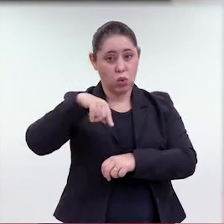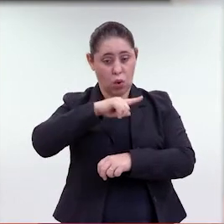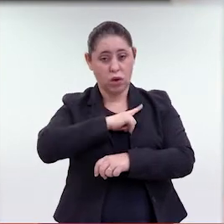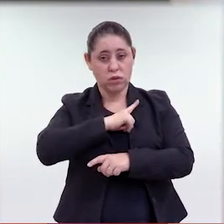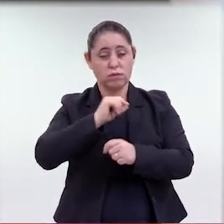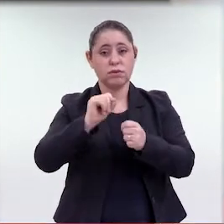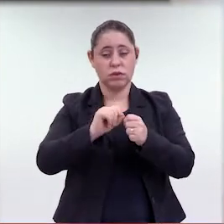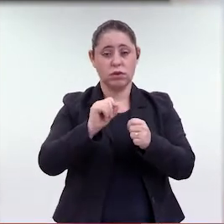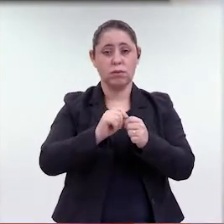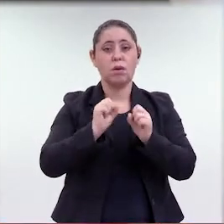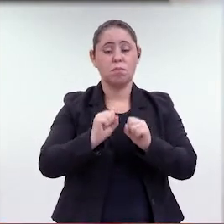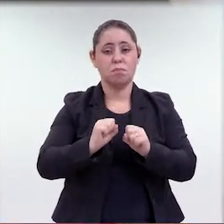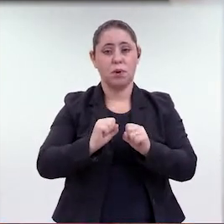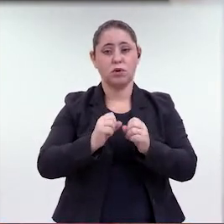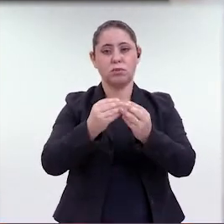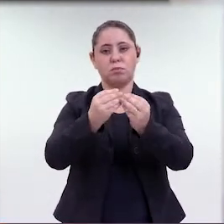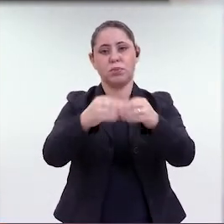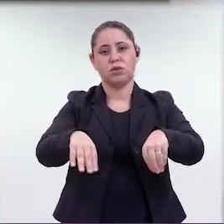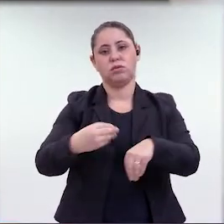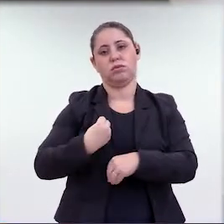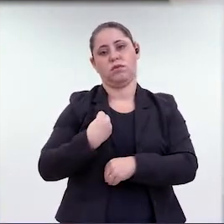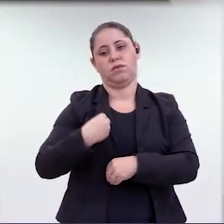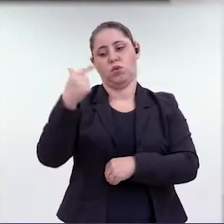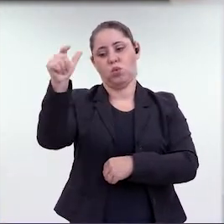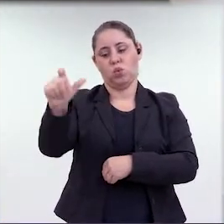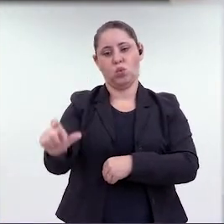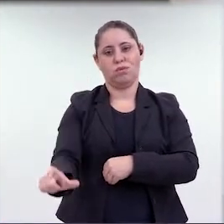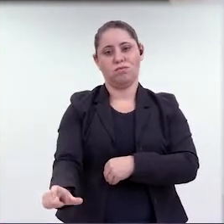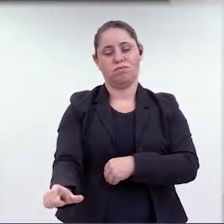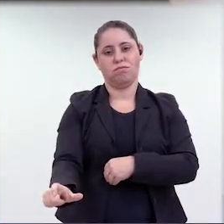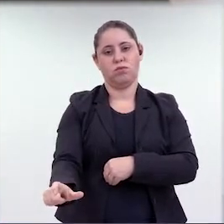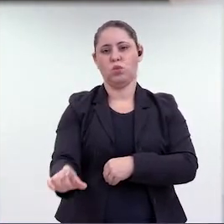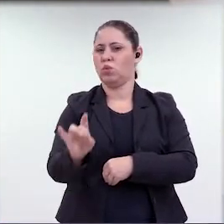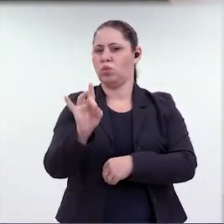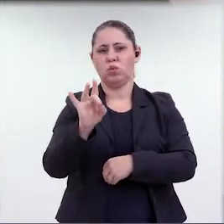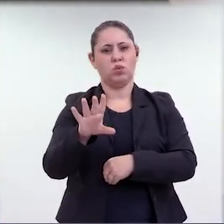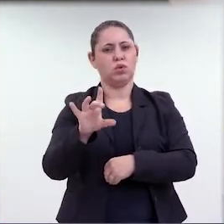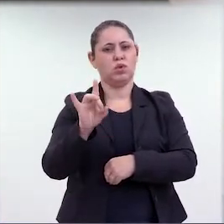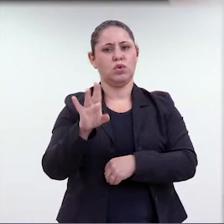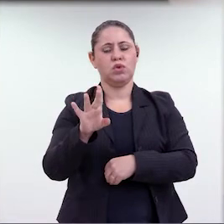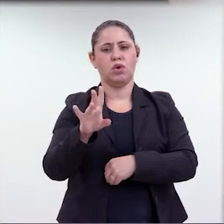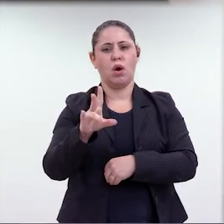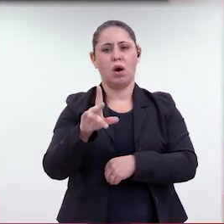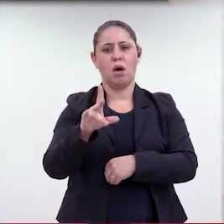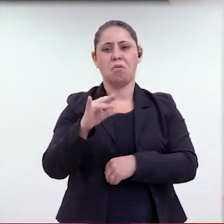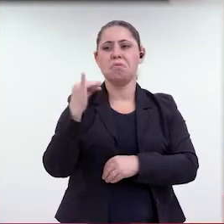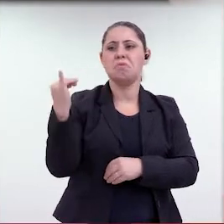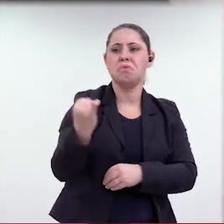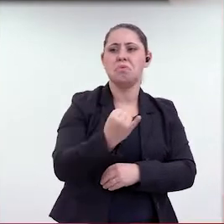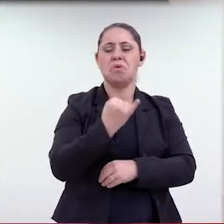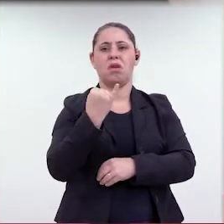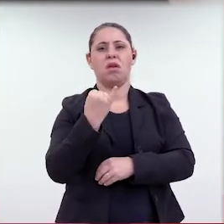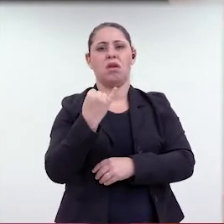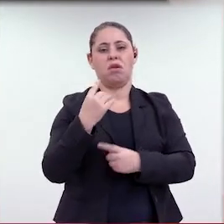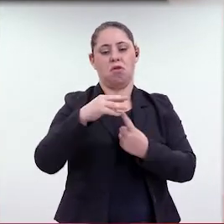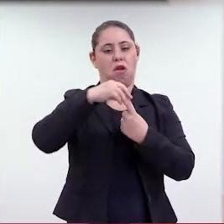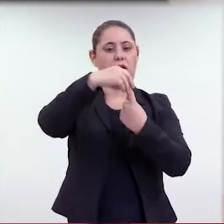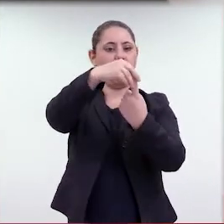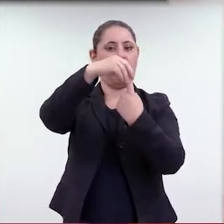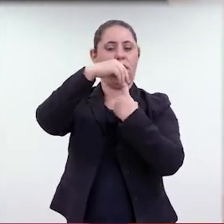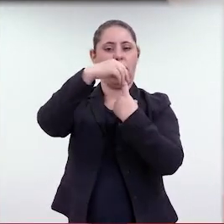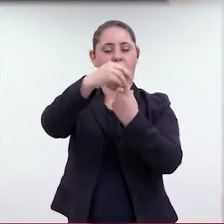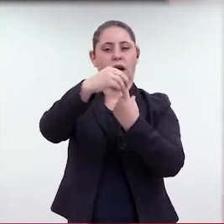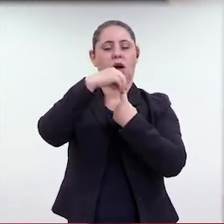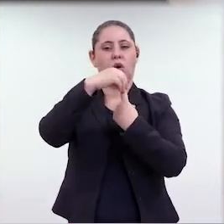influenciar na vida do outro, né? Que não é só esse individualismo da pós-modernidade, né? Que alguns escritores,